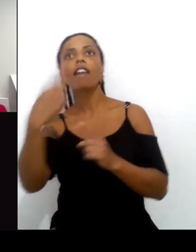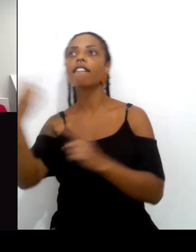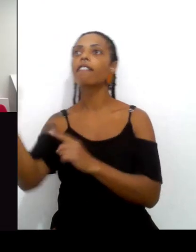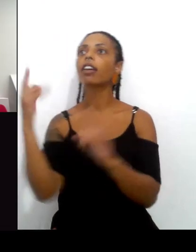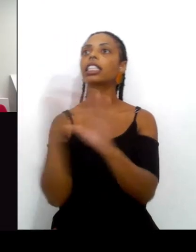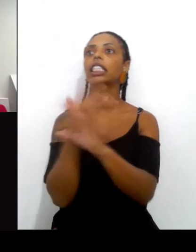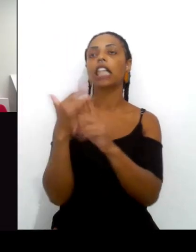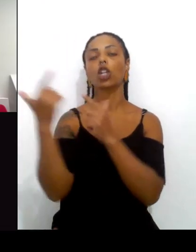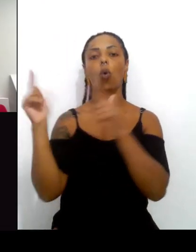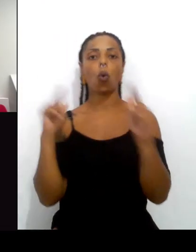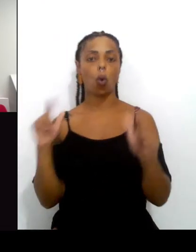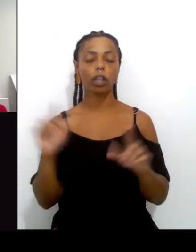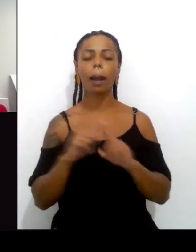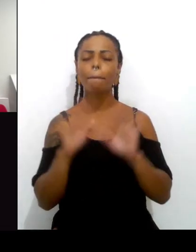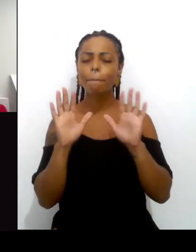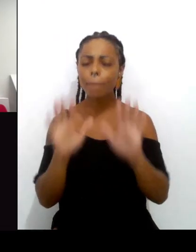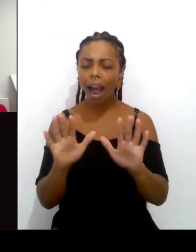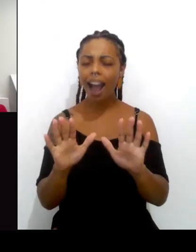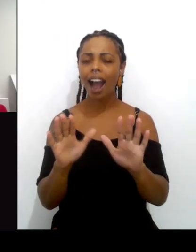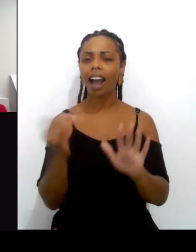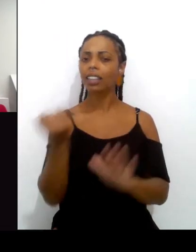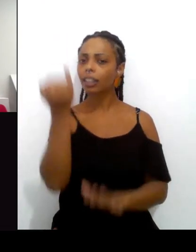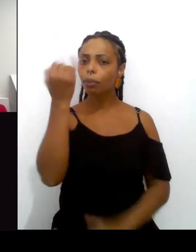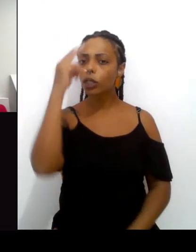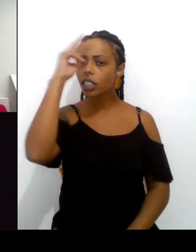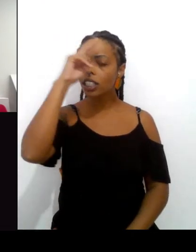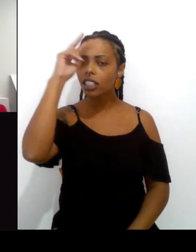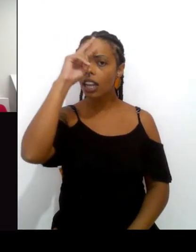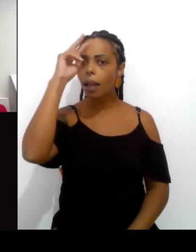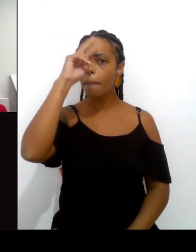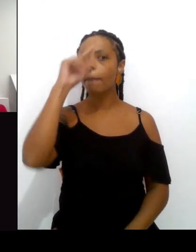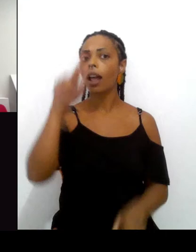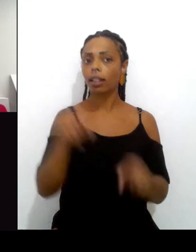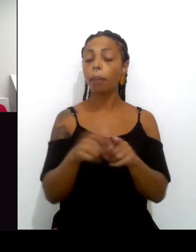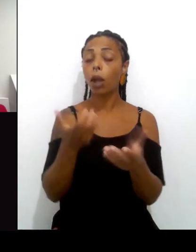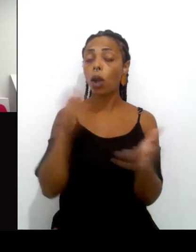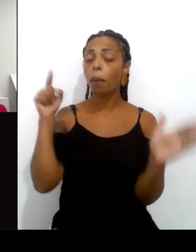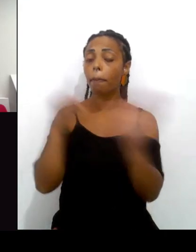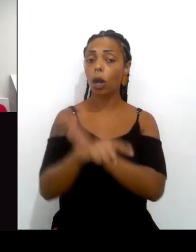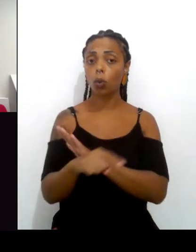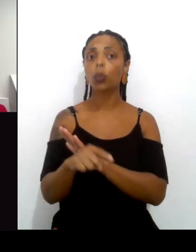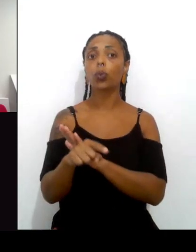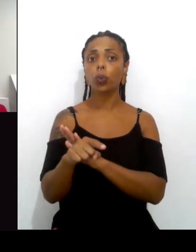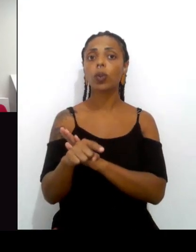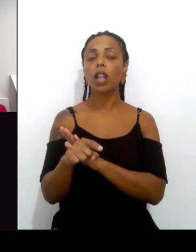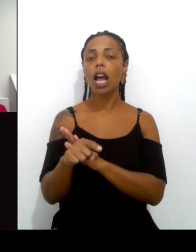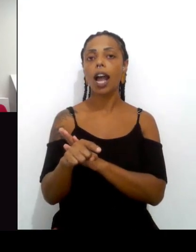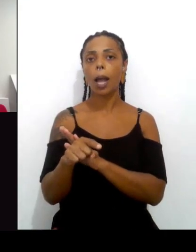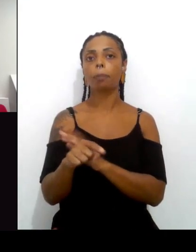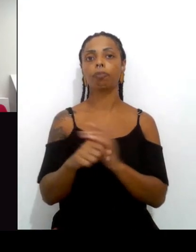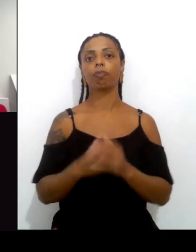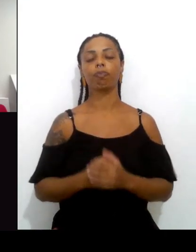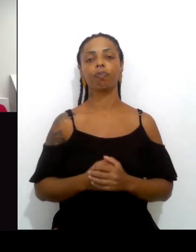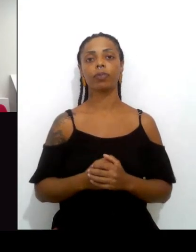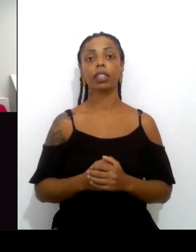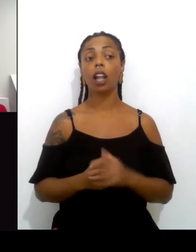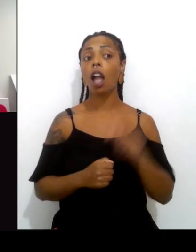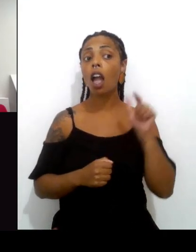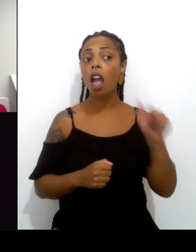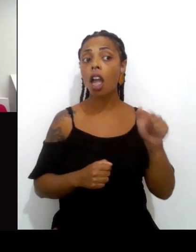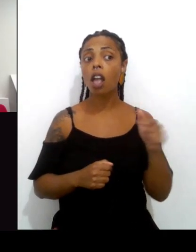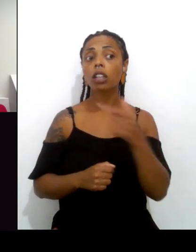é importante lembrar também eu queria te perguntar sobre isso é que ele era um homem